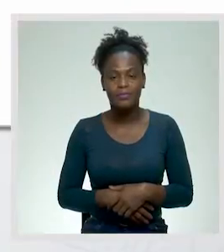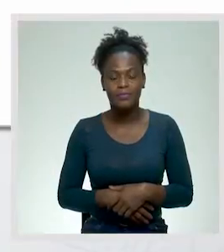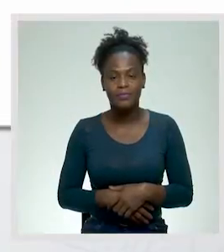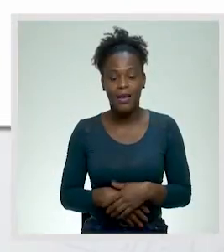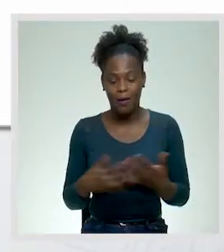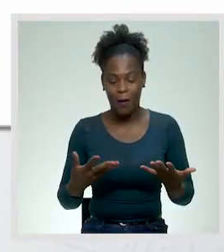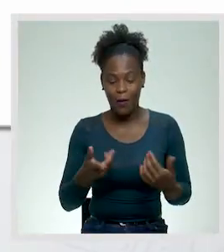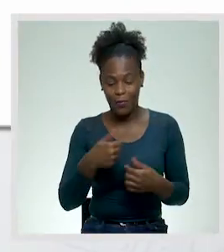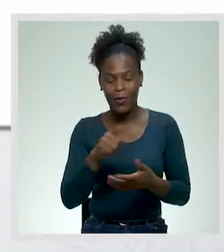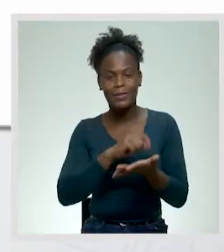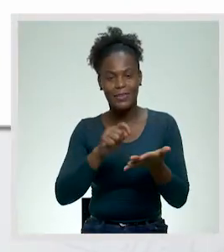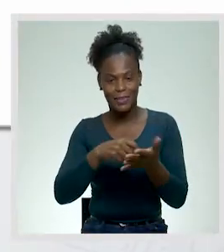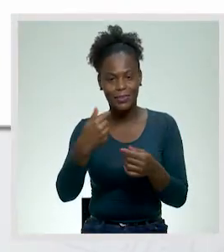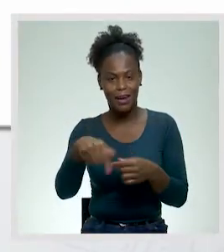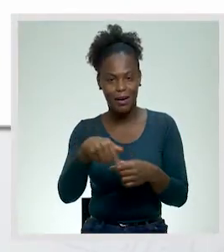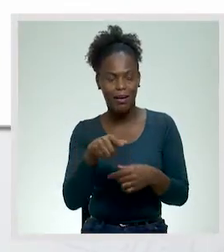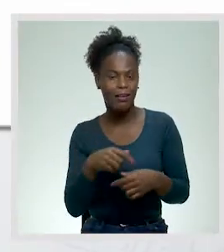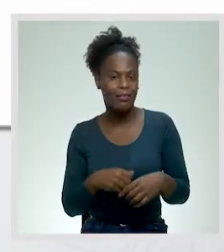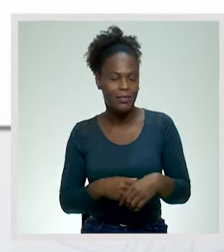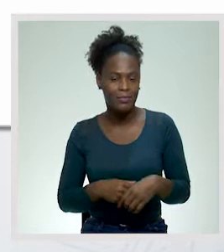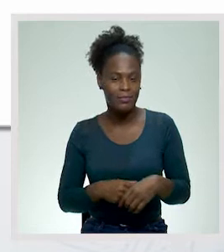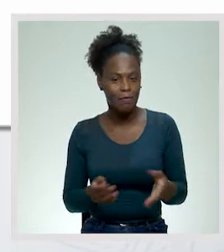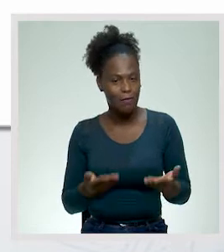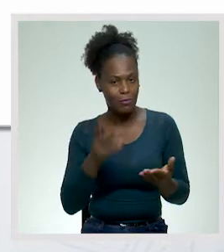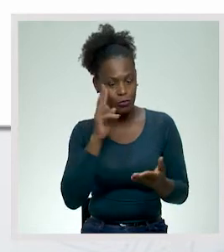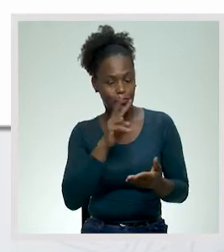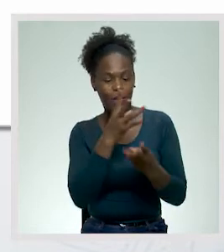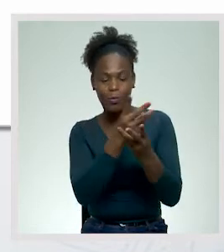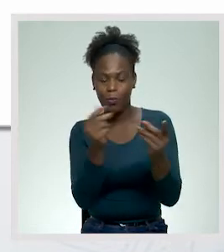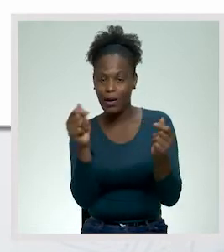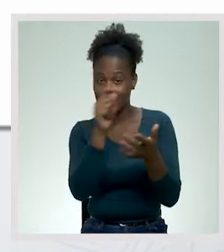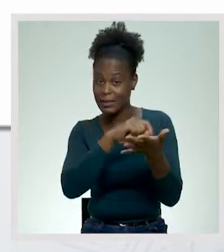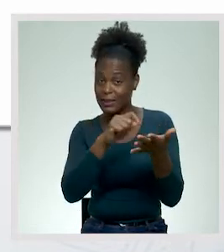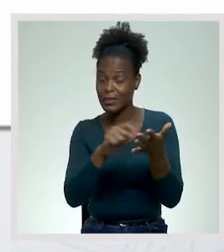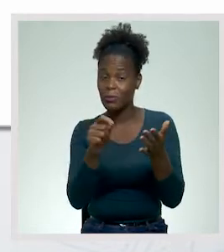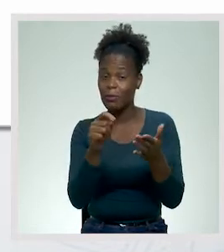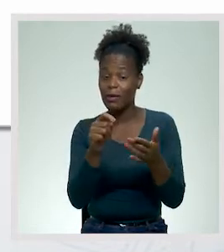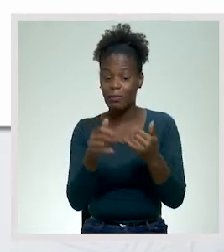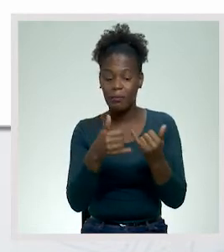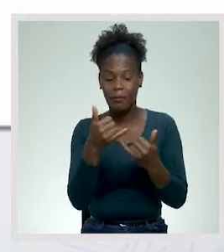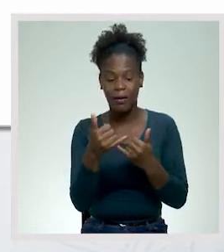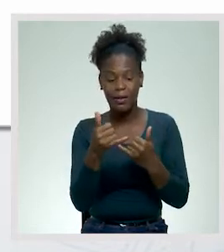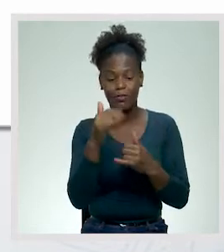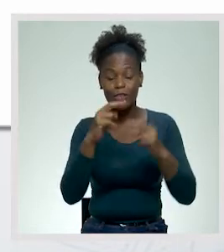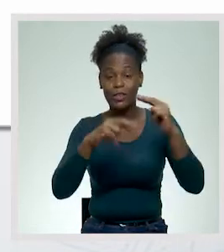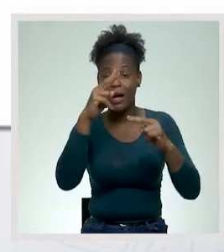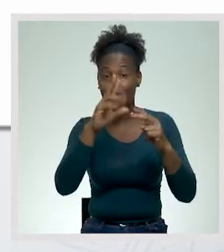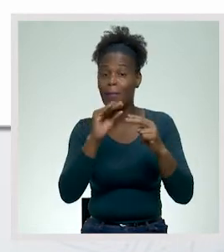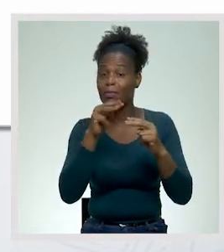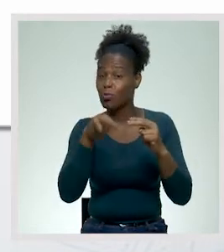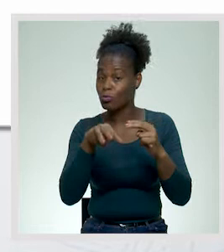Temos aqui um exercício. Vamos resolver este exercício aqui. Uma escada de 10 metros de comprimento está